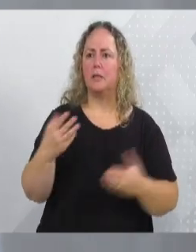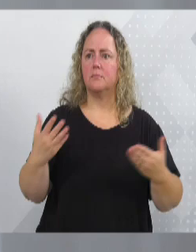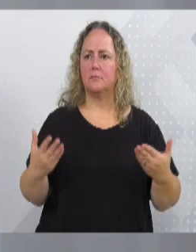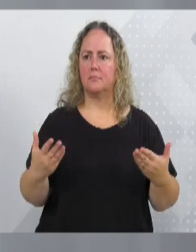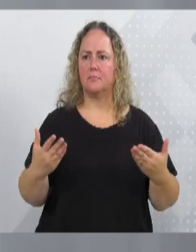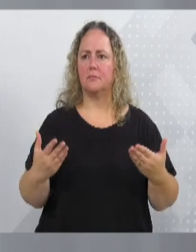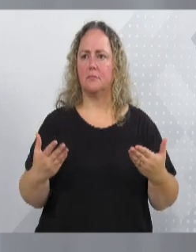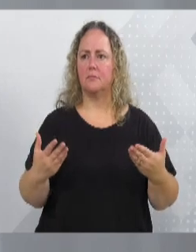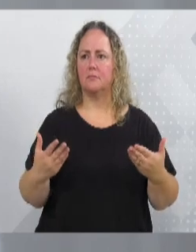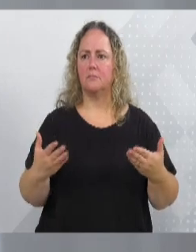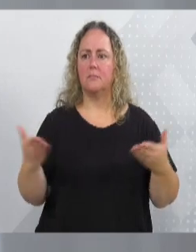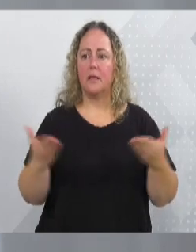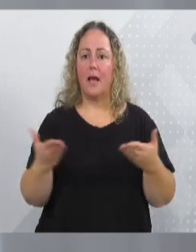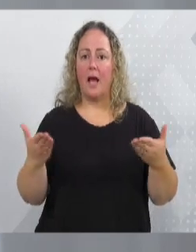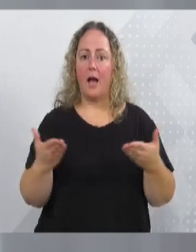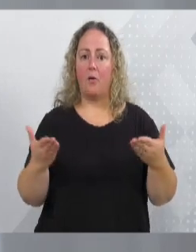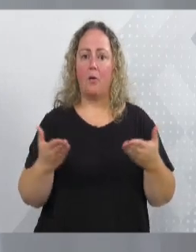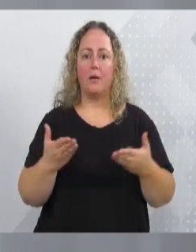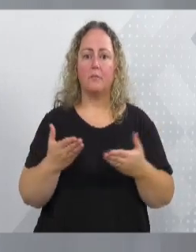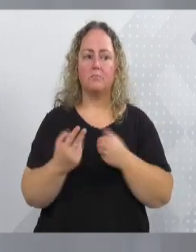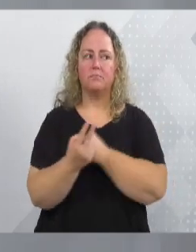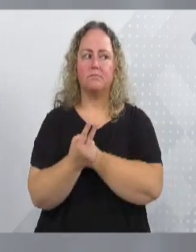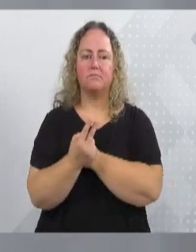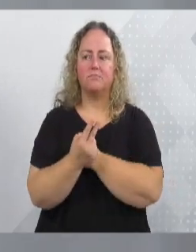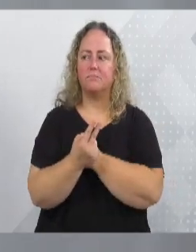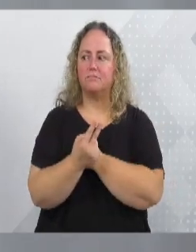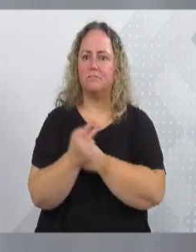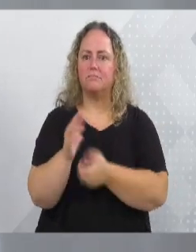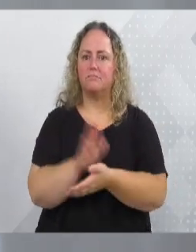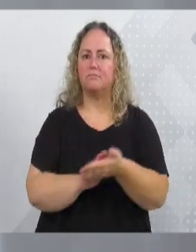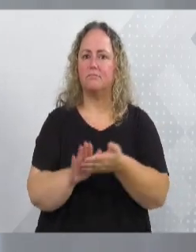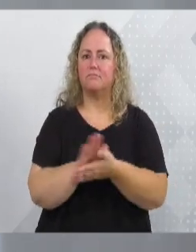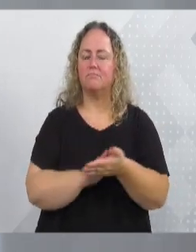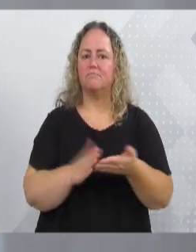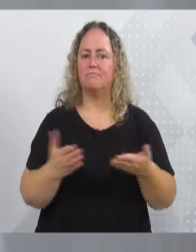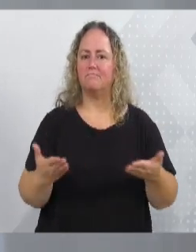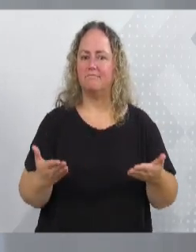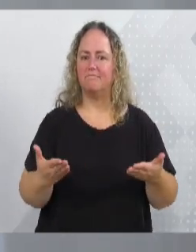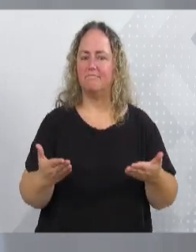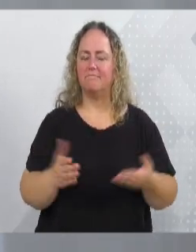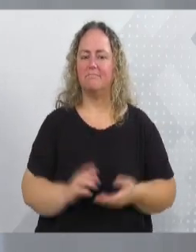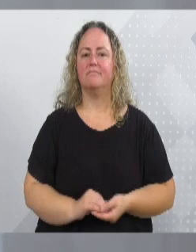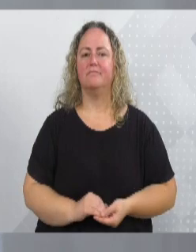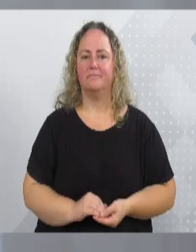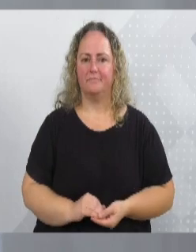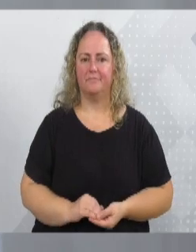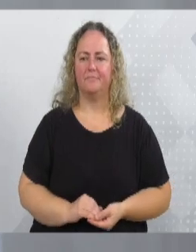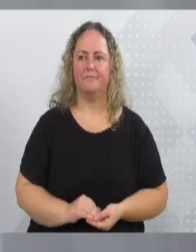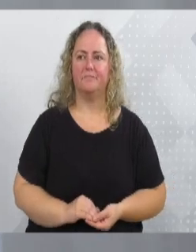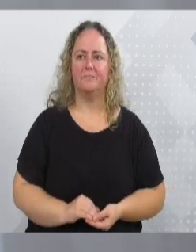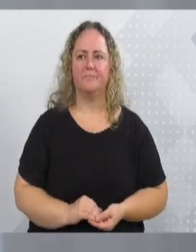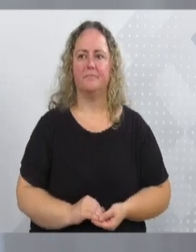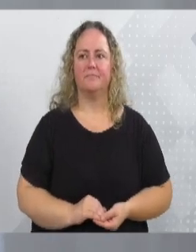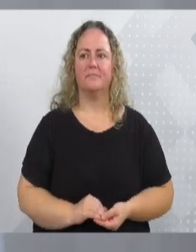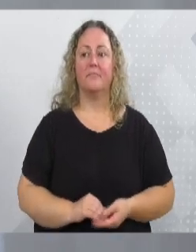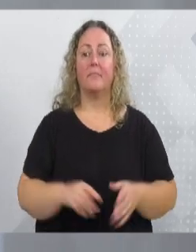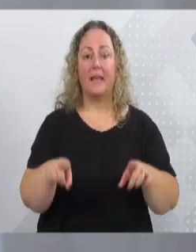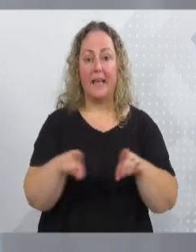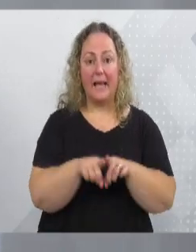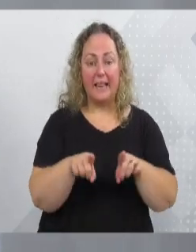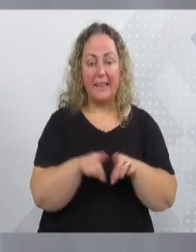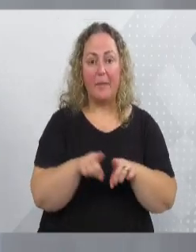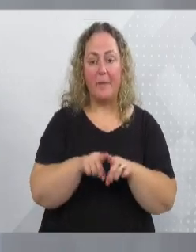ir desprotegido, bem desprotegido. E não bastasse isso, senhores, ele ainda criou